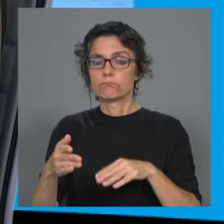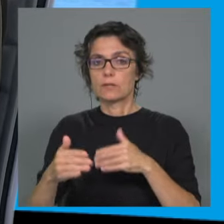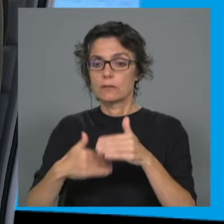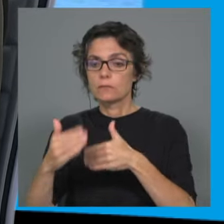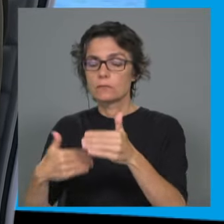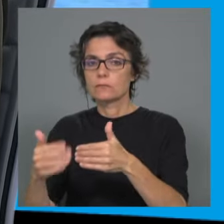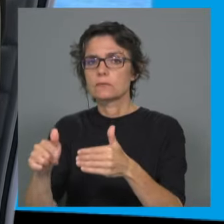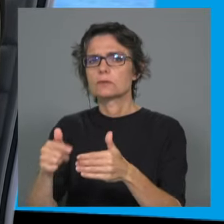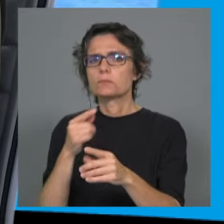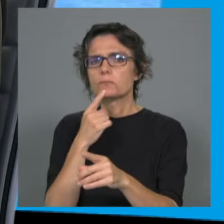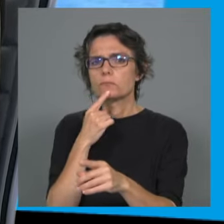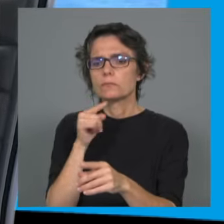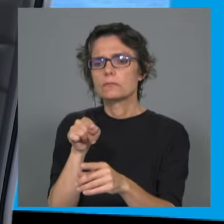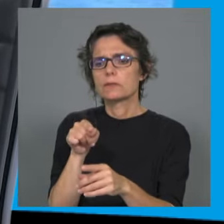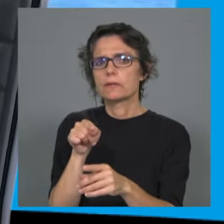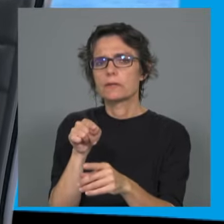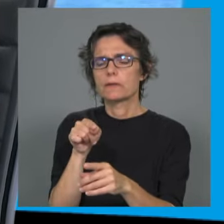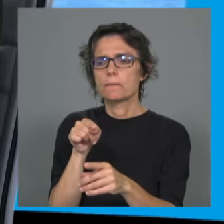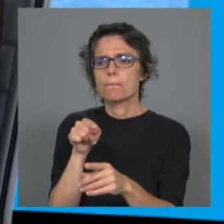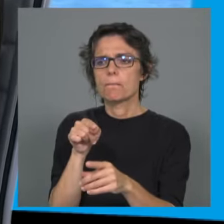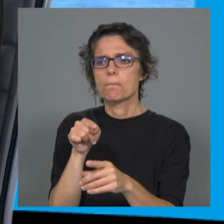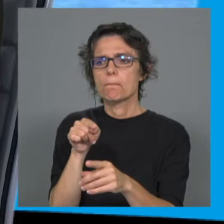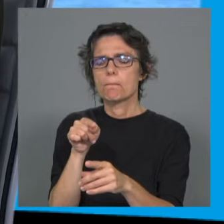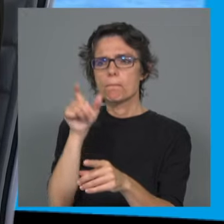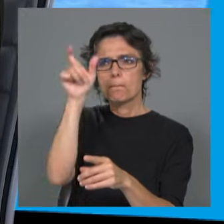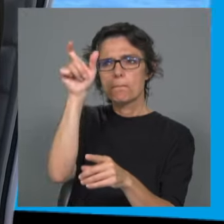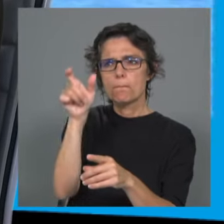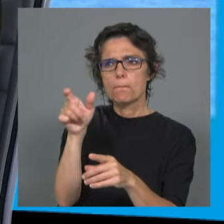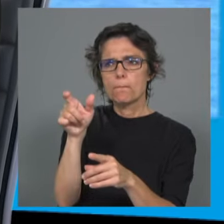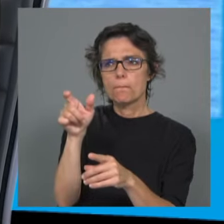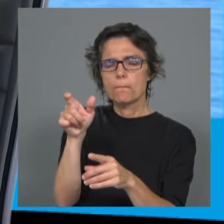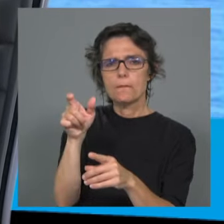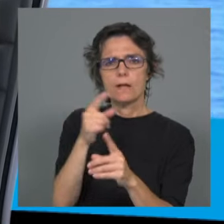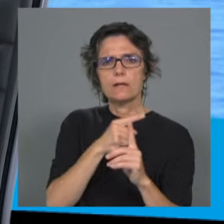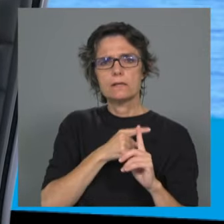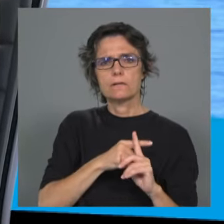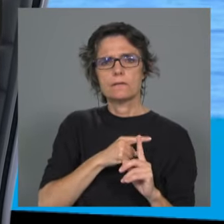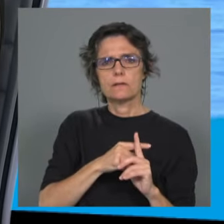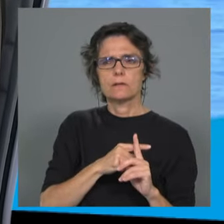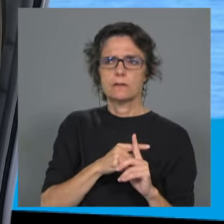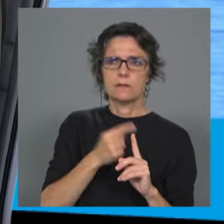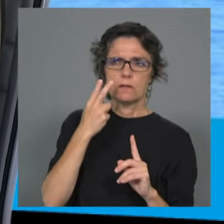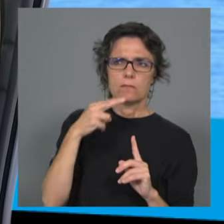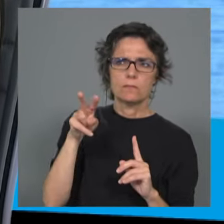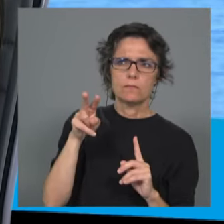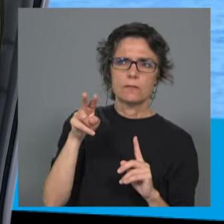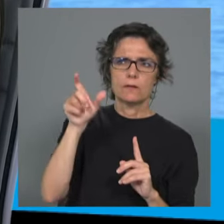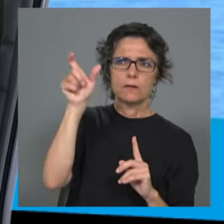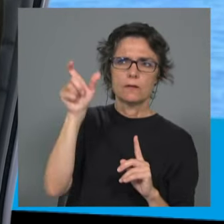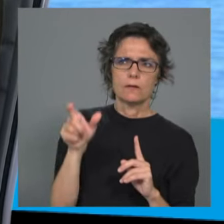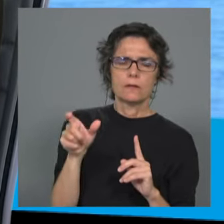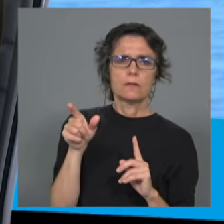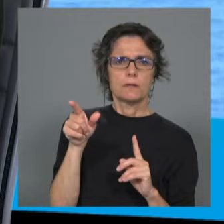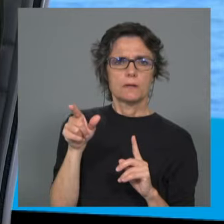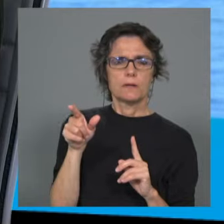processo eu comecei a descobrir, digamos, a figura de São Francisco. Comecei-me também a deixar interpelar por